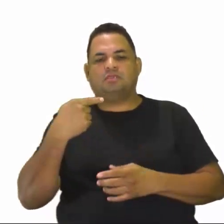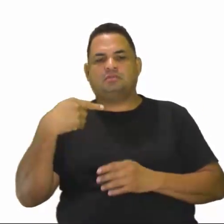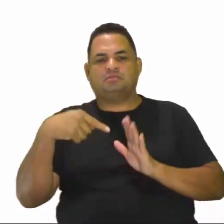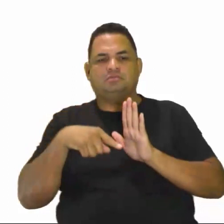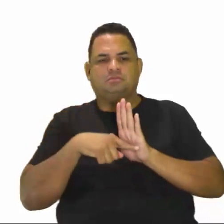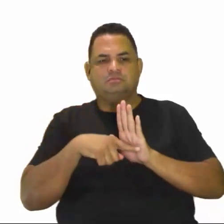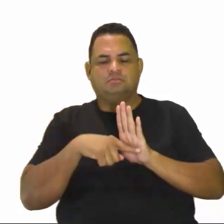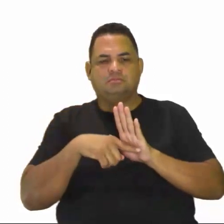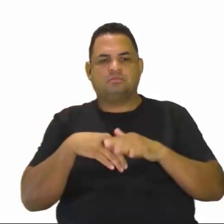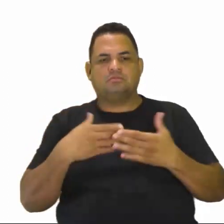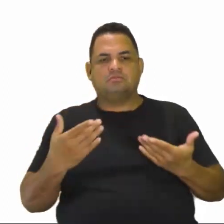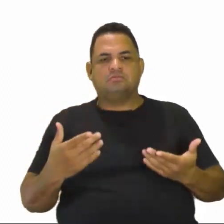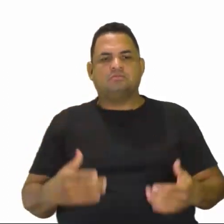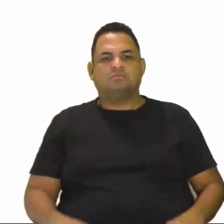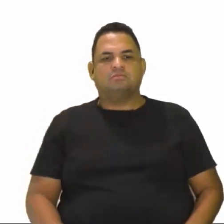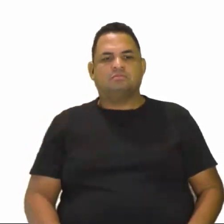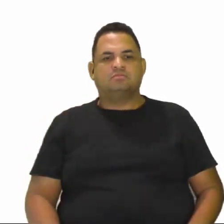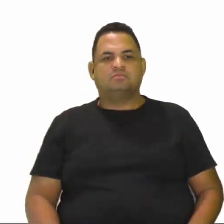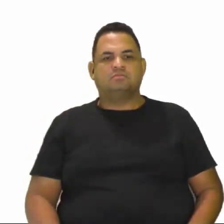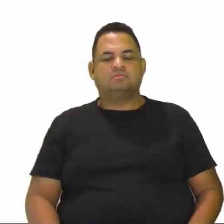OH-?